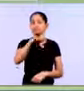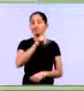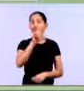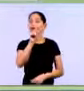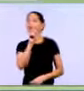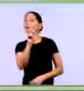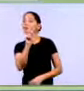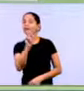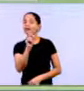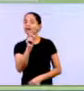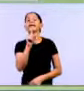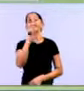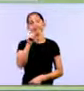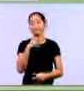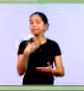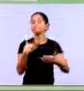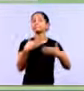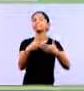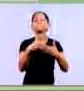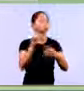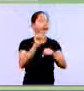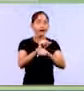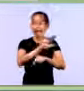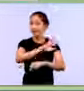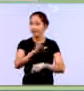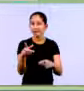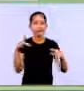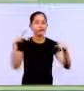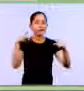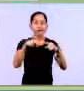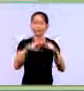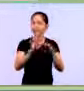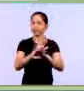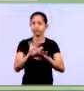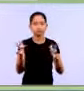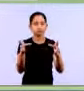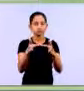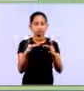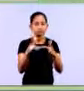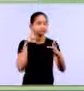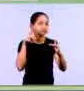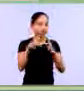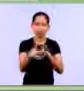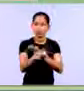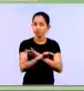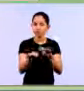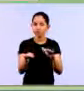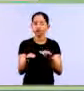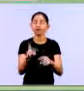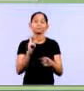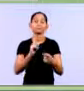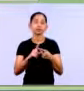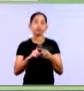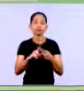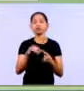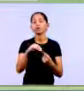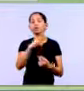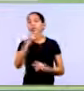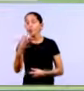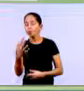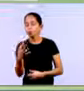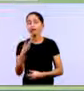dela é impedir a cobrança. Então, ela impede que o crédito seja cobrado. As principais espécies são